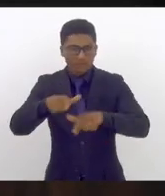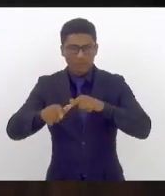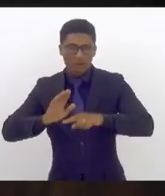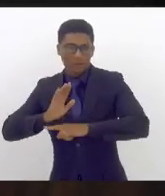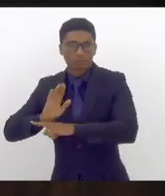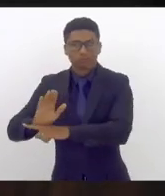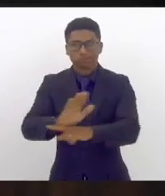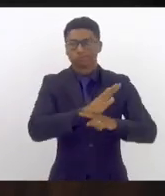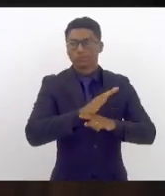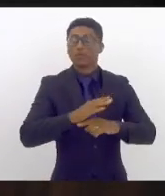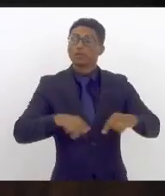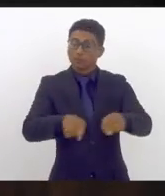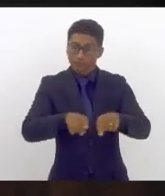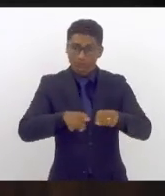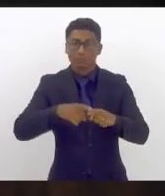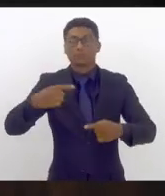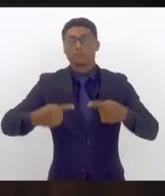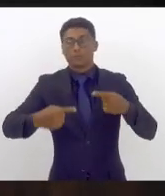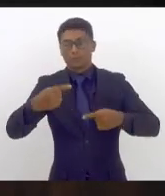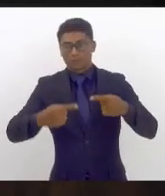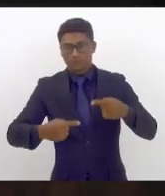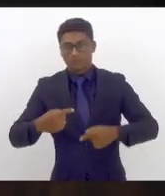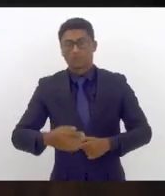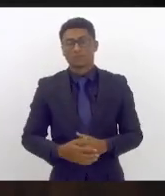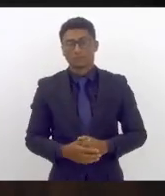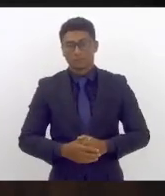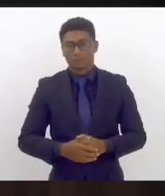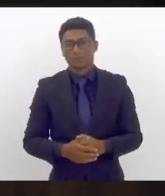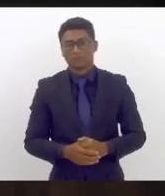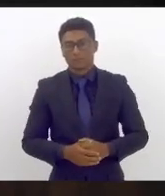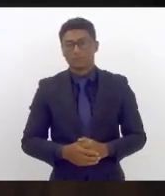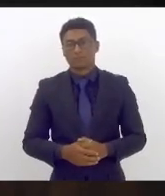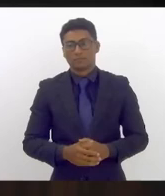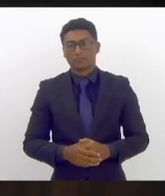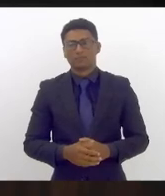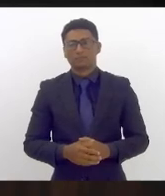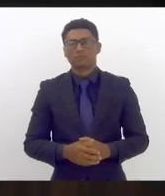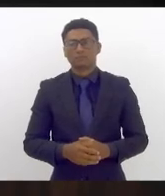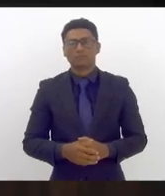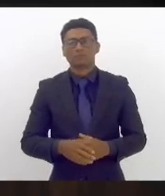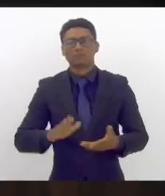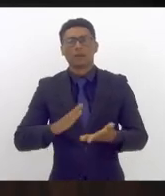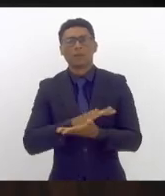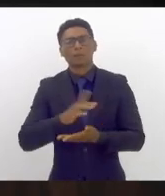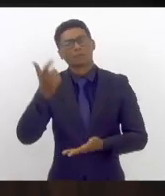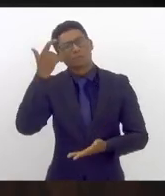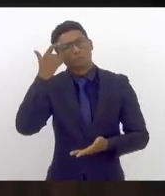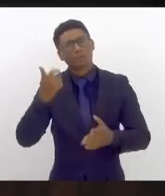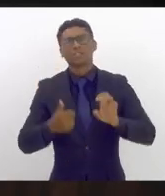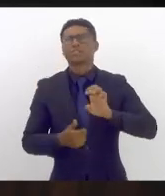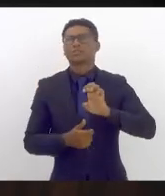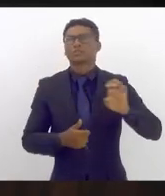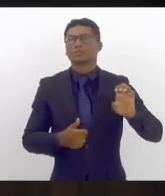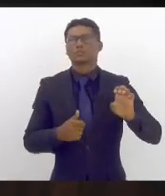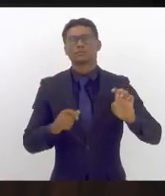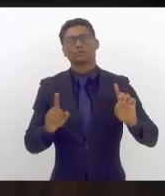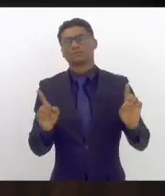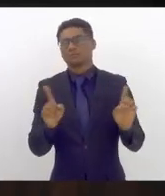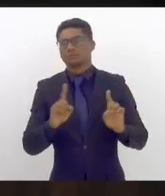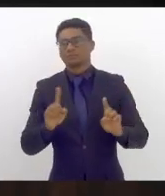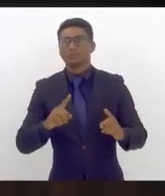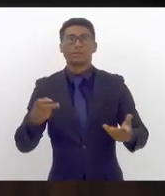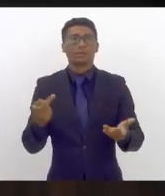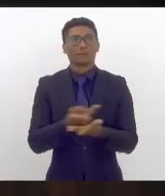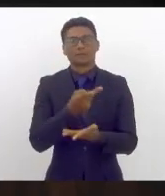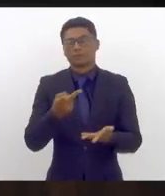políticas que majoritariamente são vistas como política de esquerda mas é um é um grave